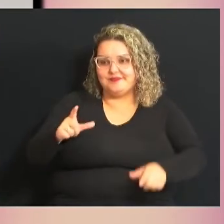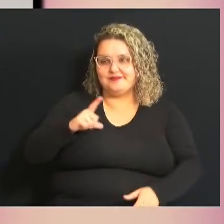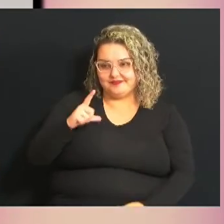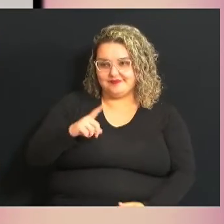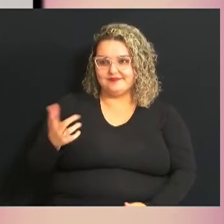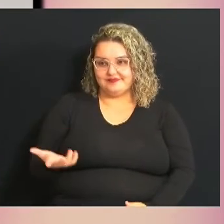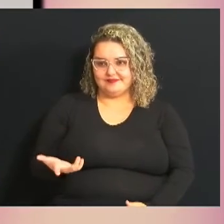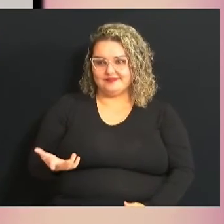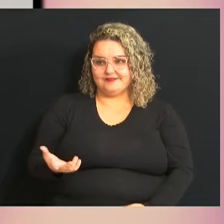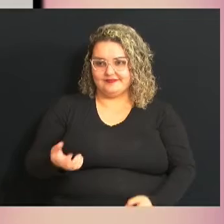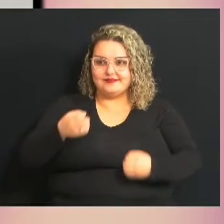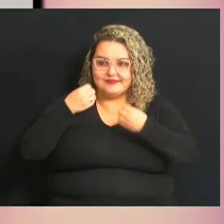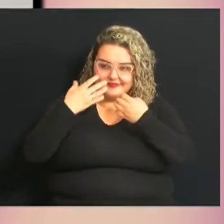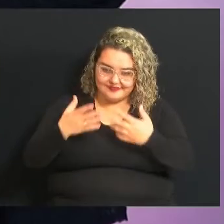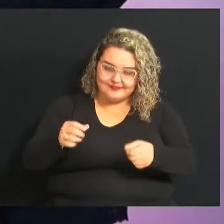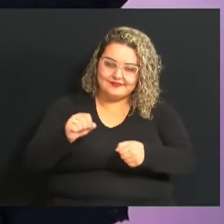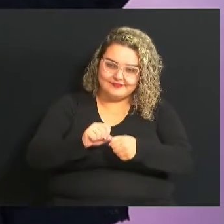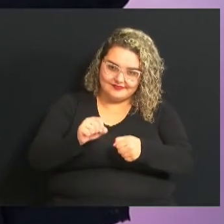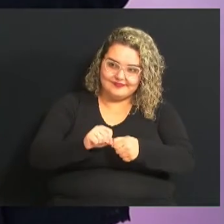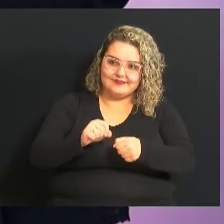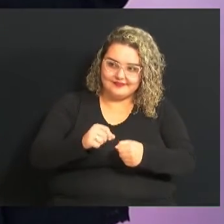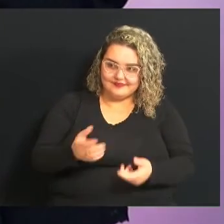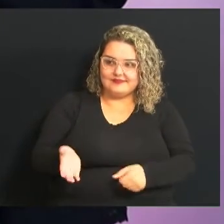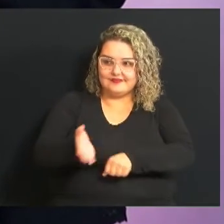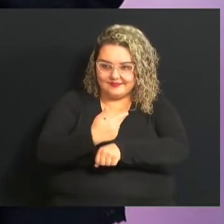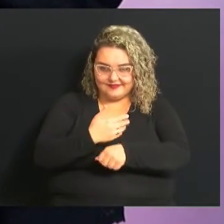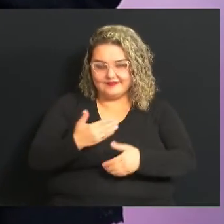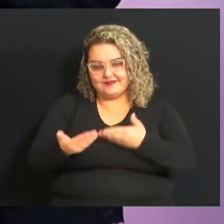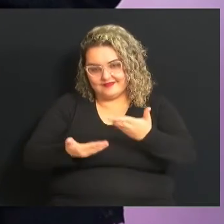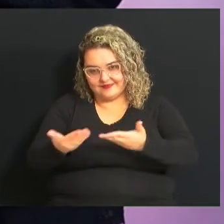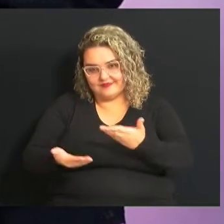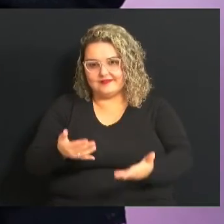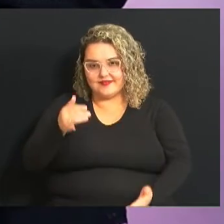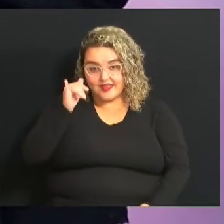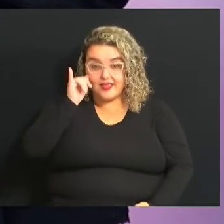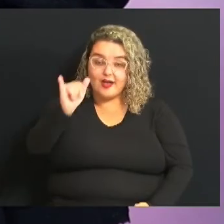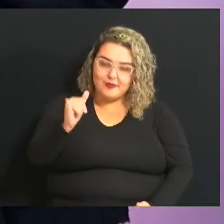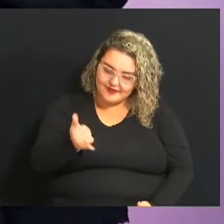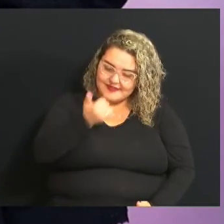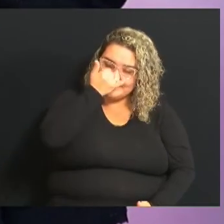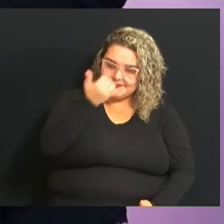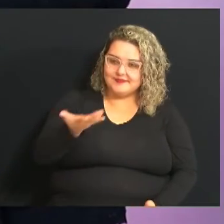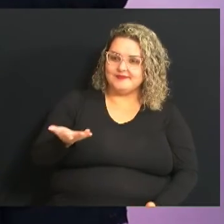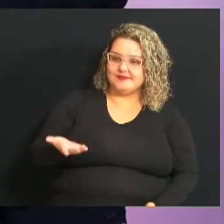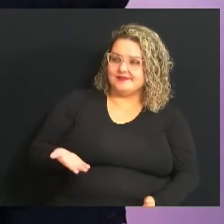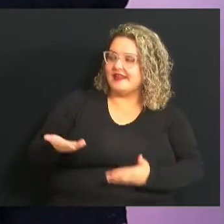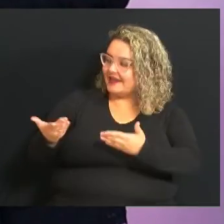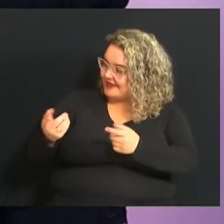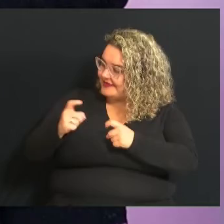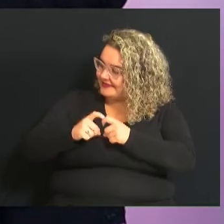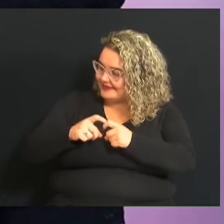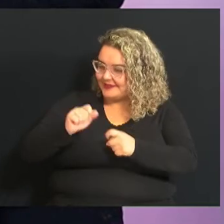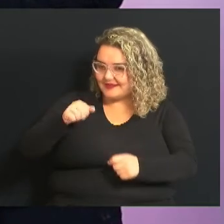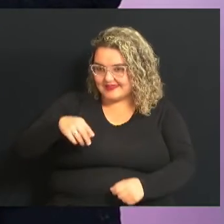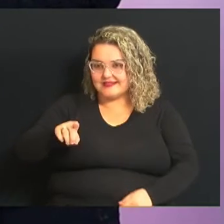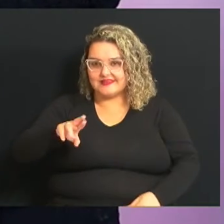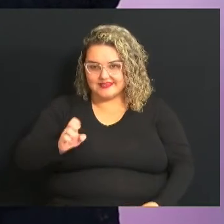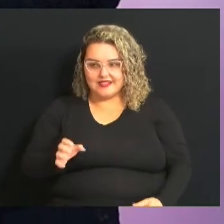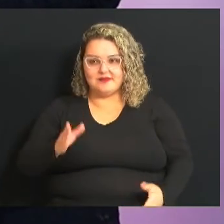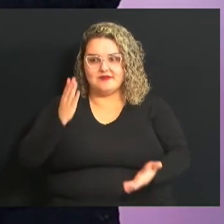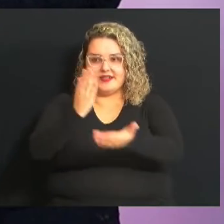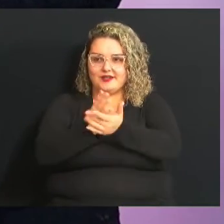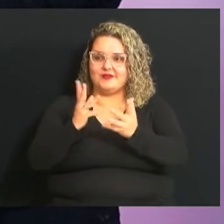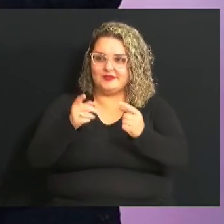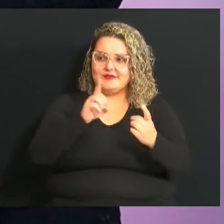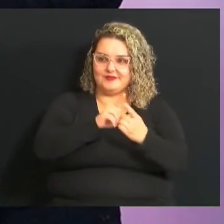É muito bom fazer prevenção. Tá aí então o recado do André Zeferino, ele é dentista, parou todos os atendimentos só para falar